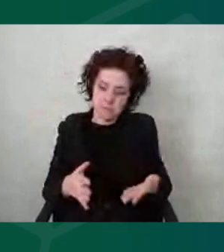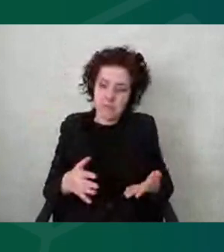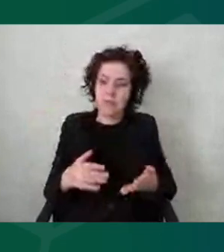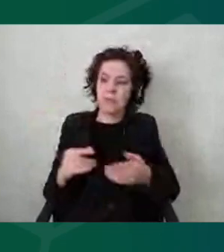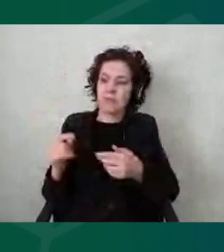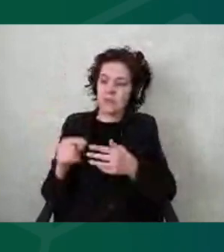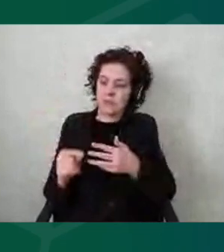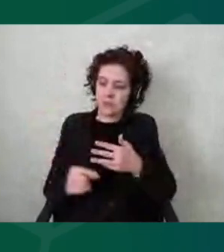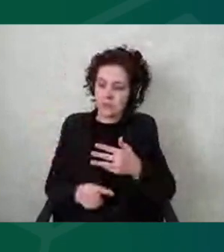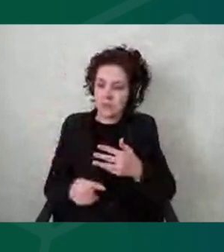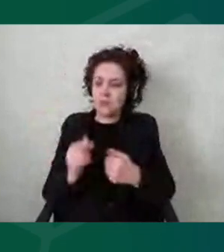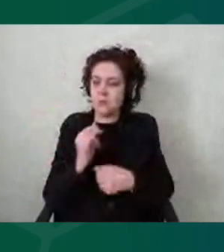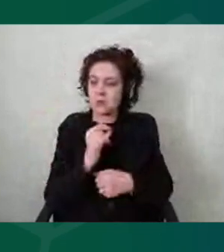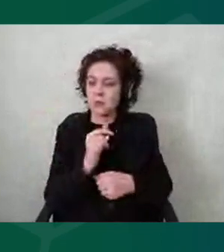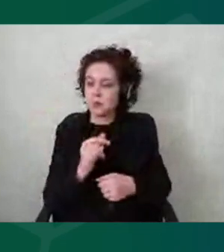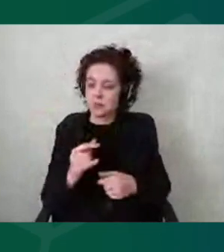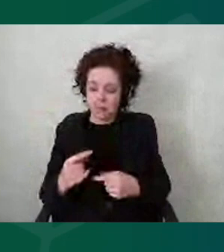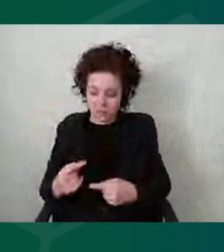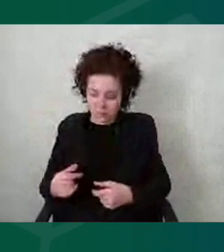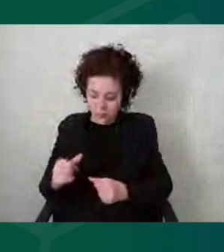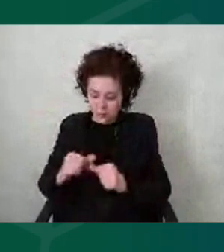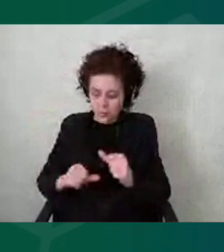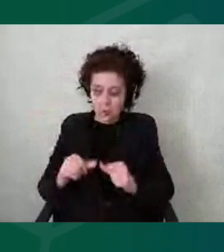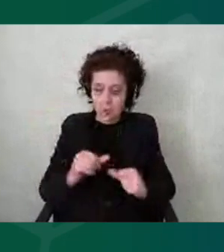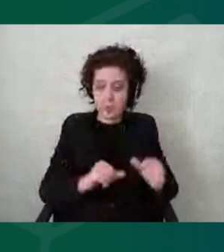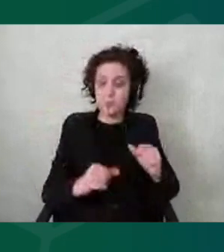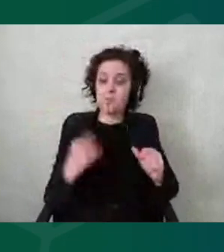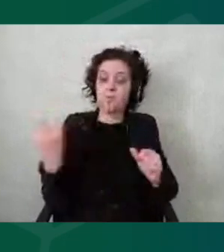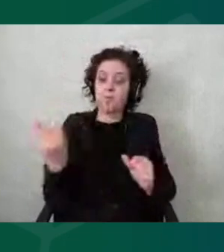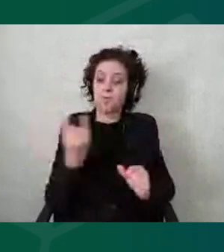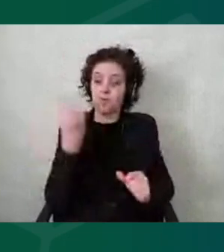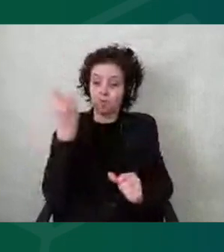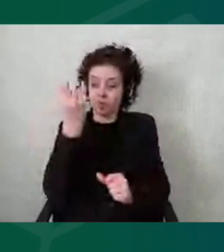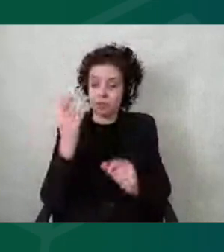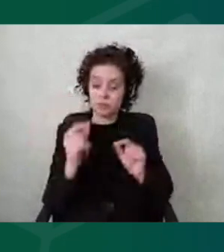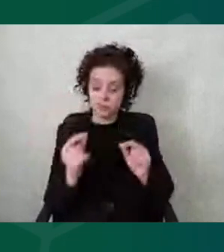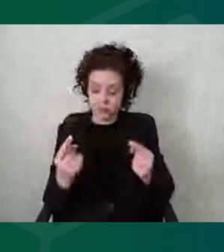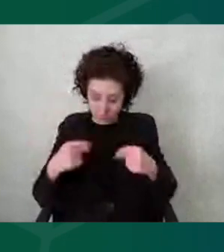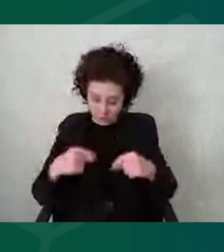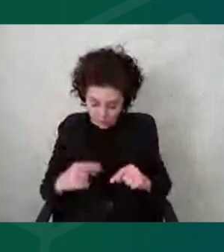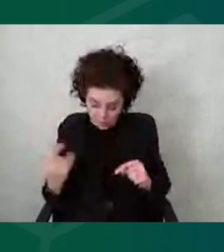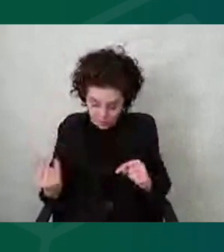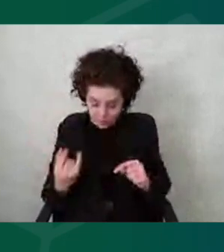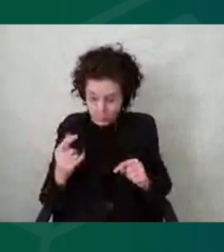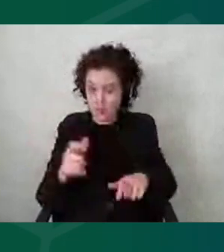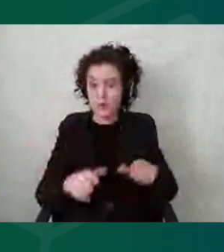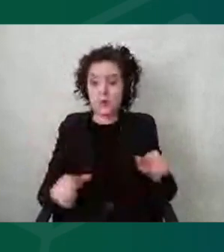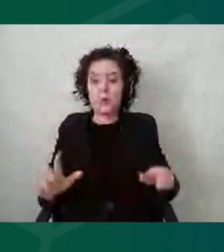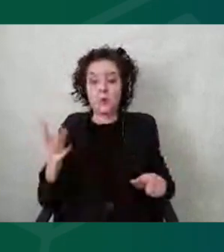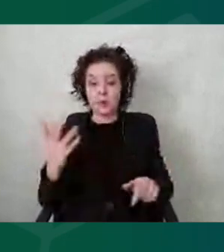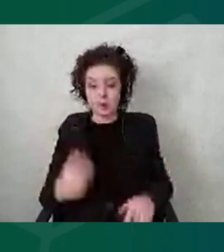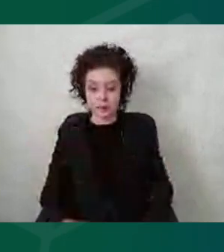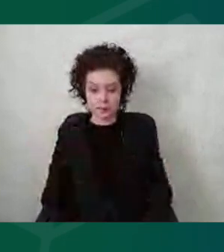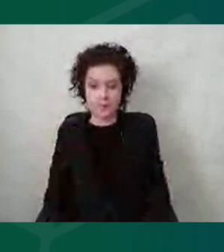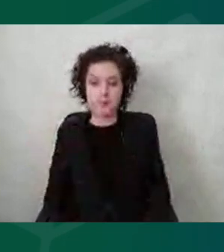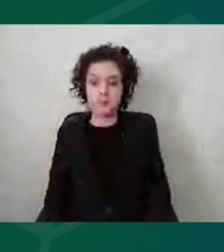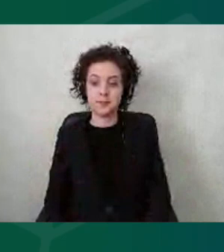de alterações tão importantes que acontecem nos nossos pacientes. Próximo, por favor.